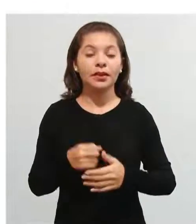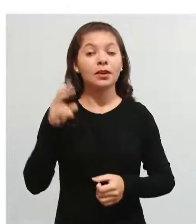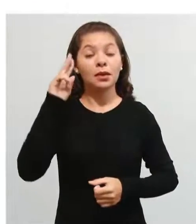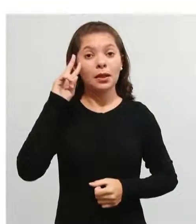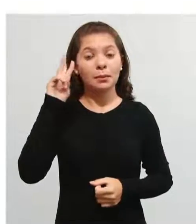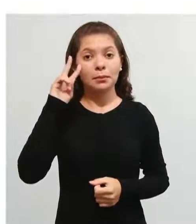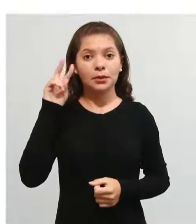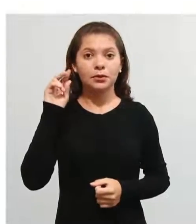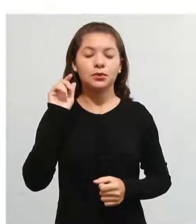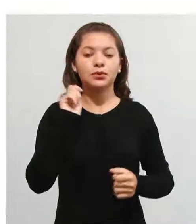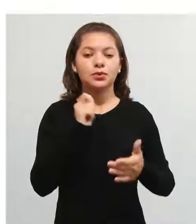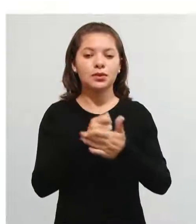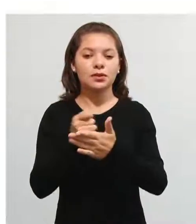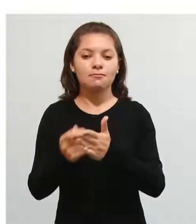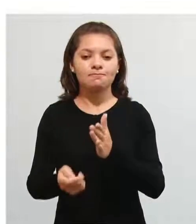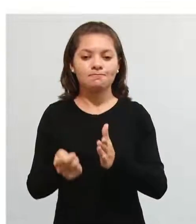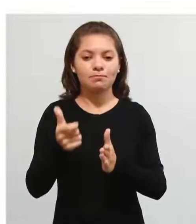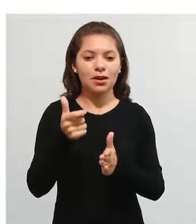que ele só aceita em moeda